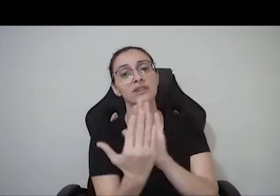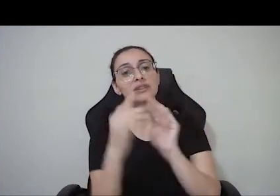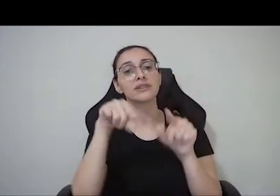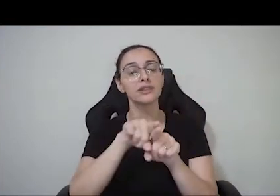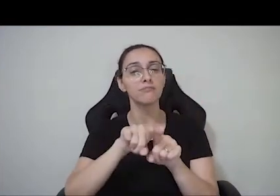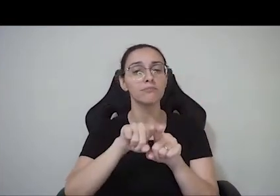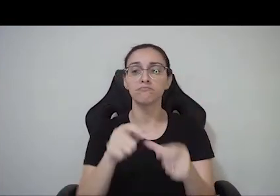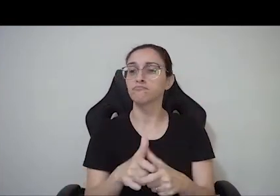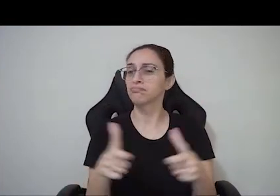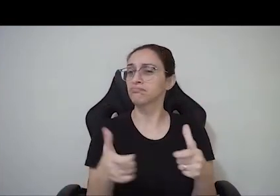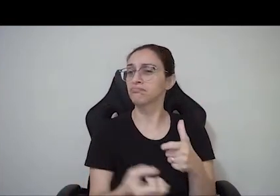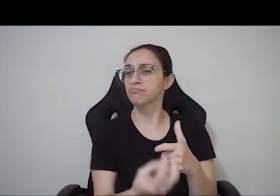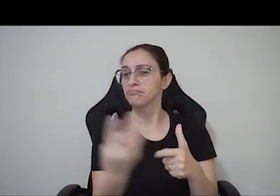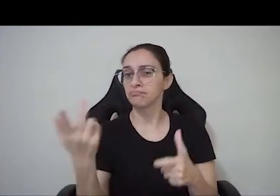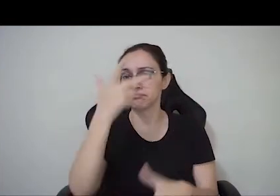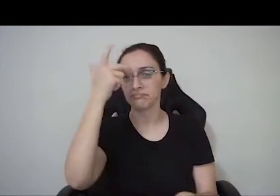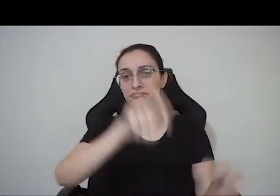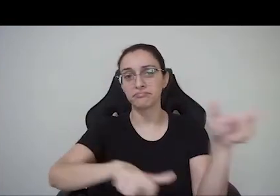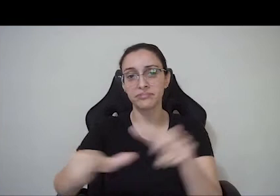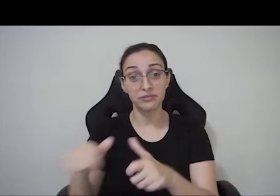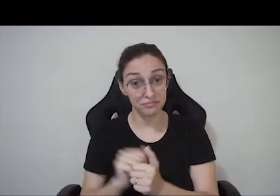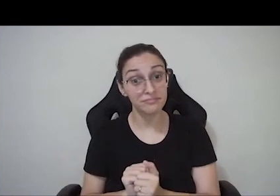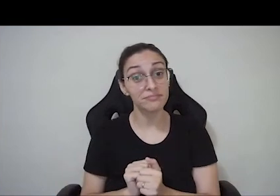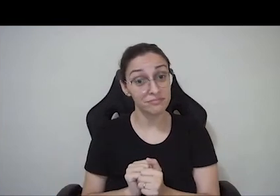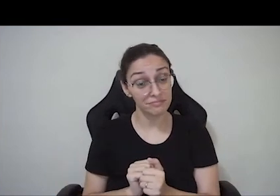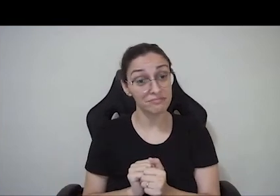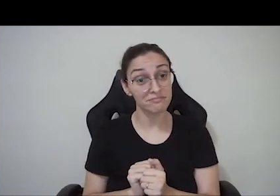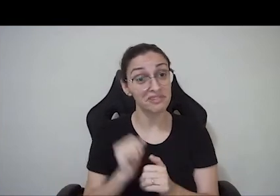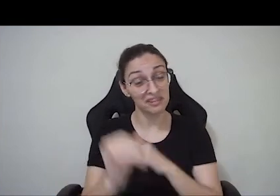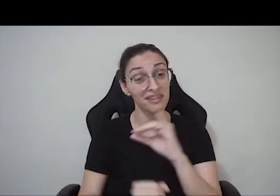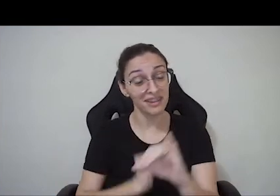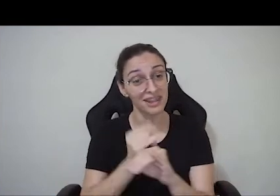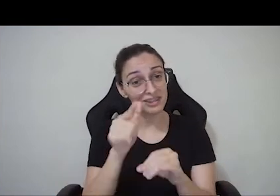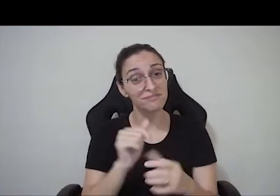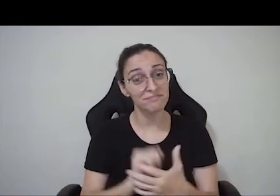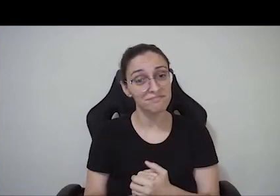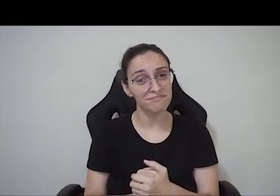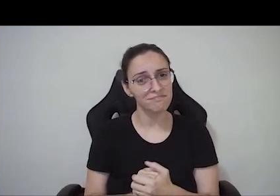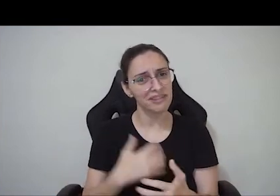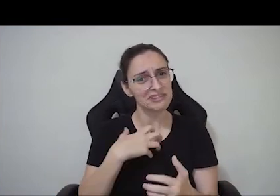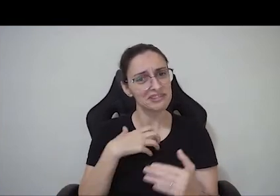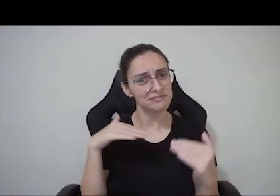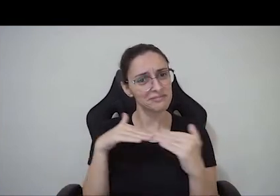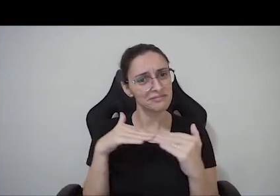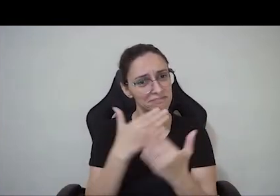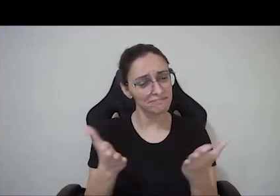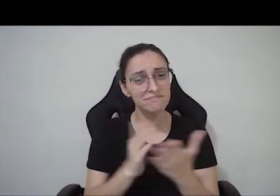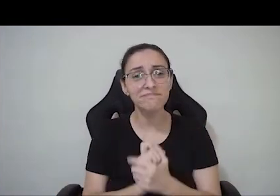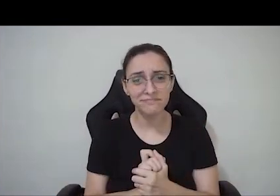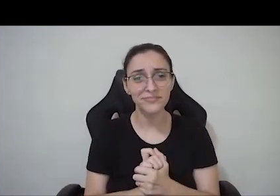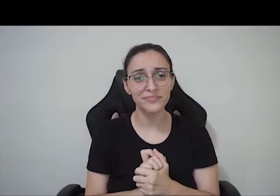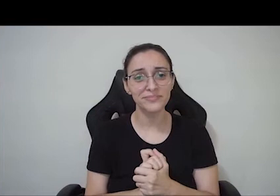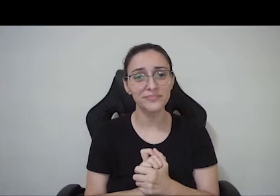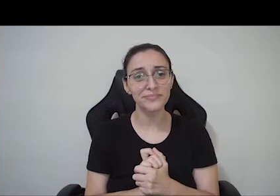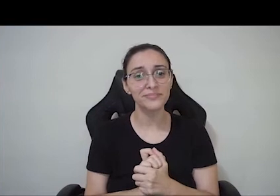número de pessoas. Aqui, nas nossas redes, na nossa internet. Será que isso faz sentido? Faz sentido para vocês isso?